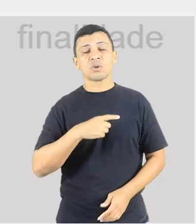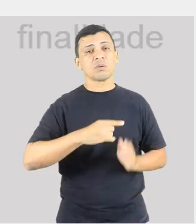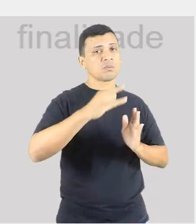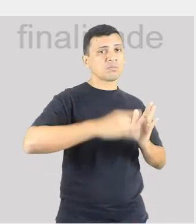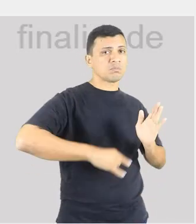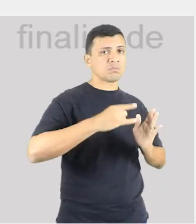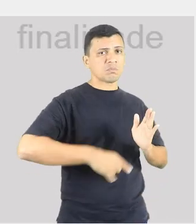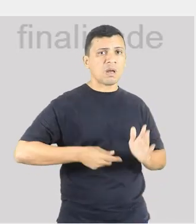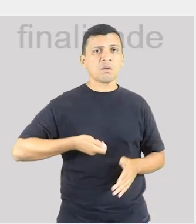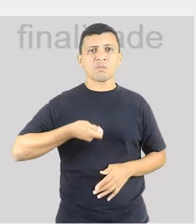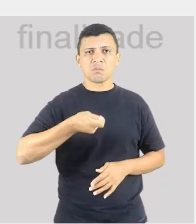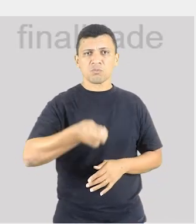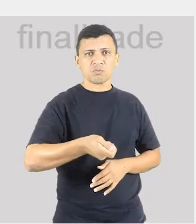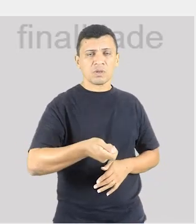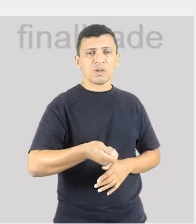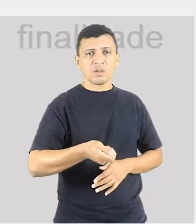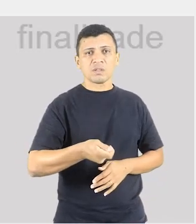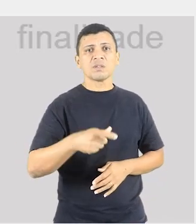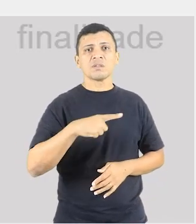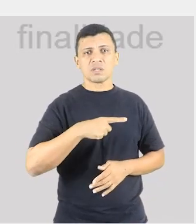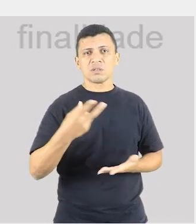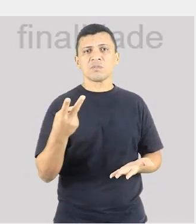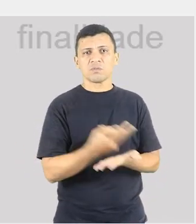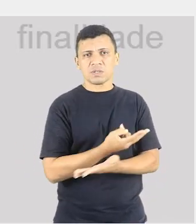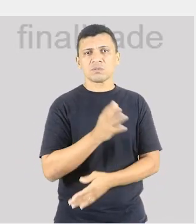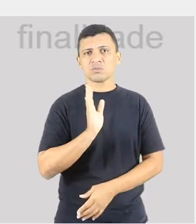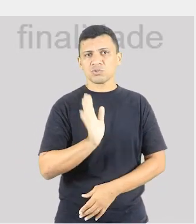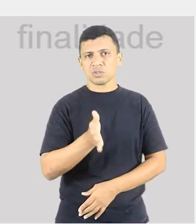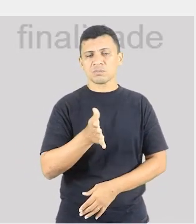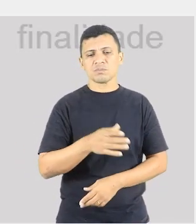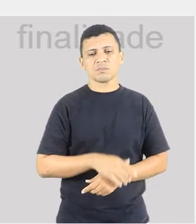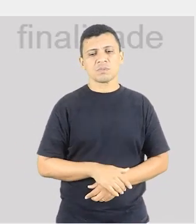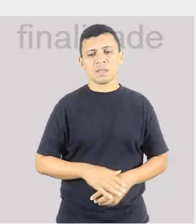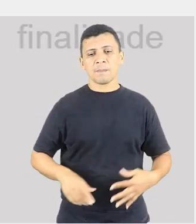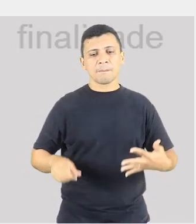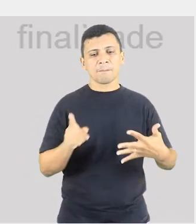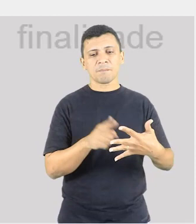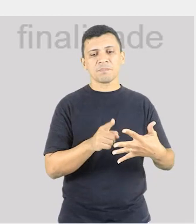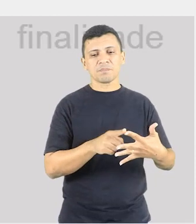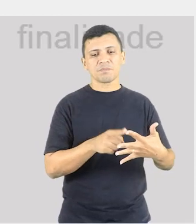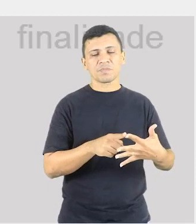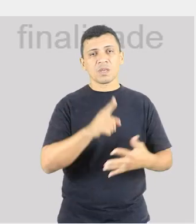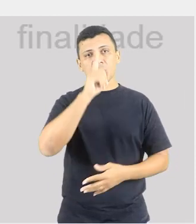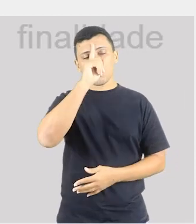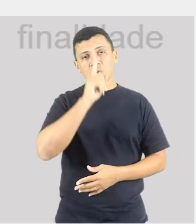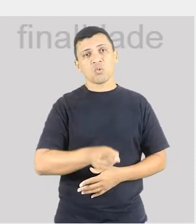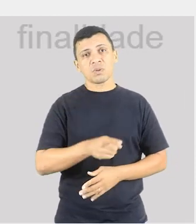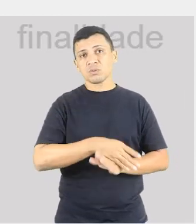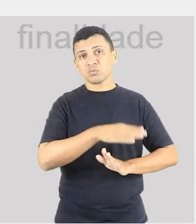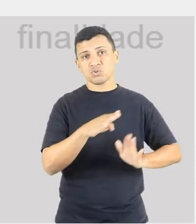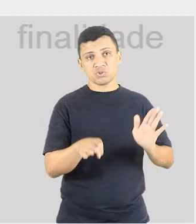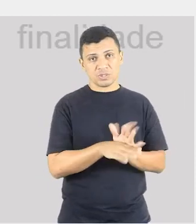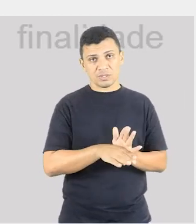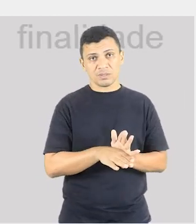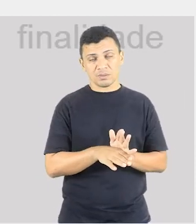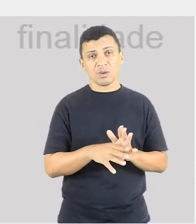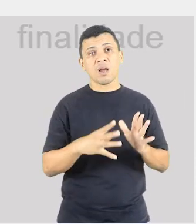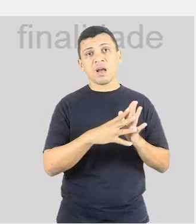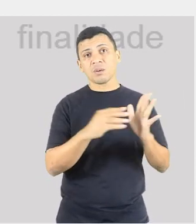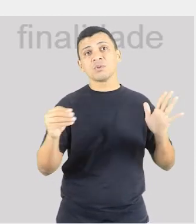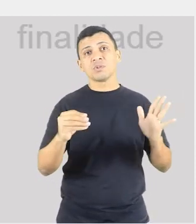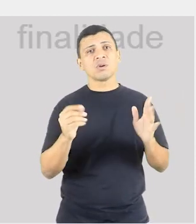atestar ou confirmar um fato pré-existente. Letra B, enquanto comando geral e abstrato,